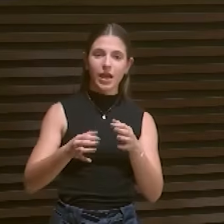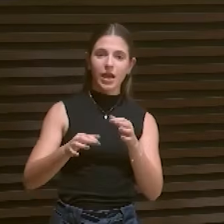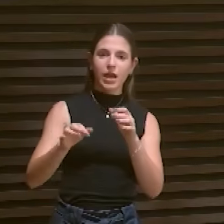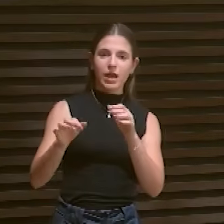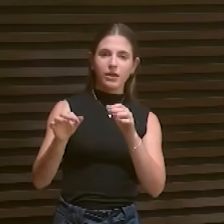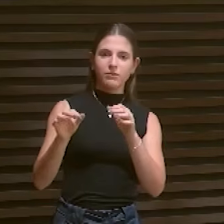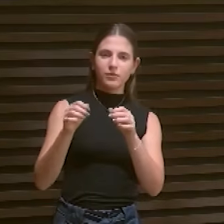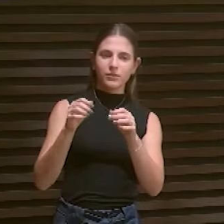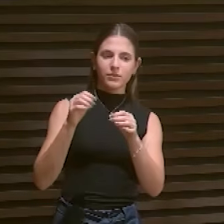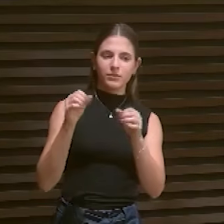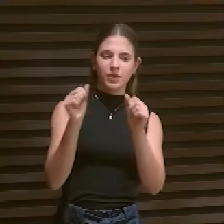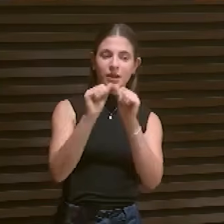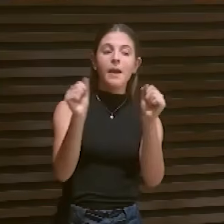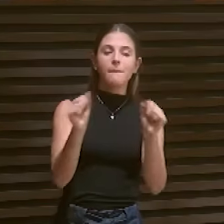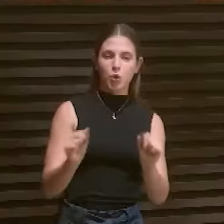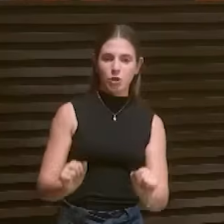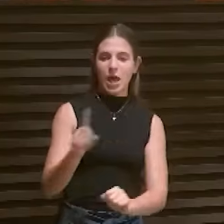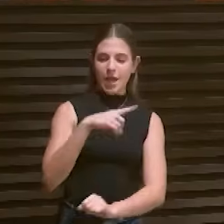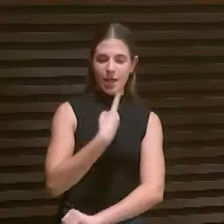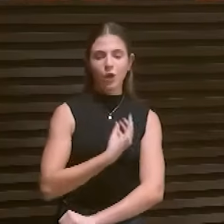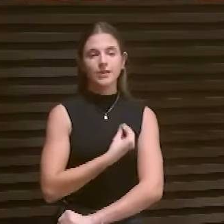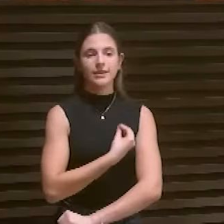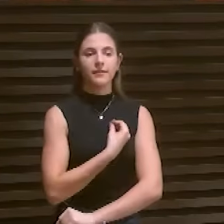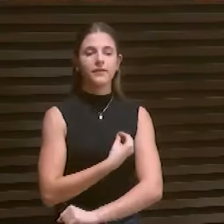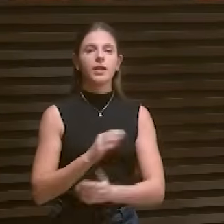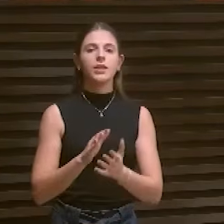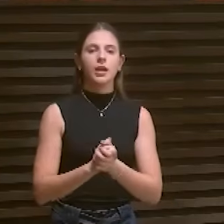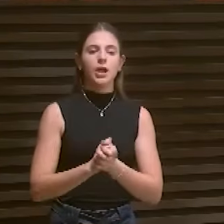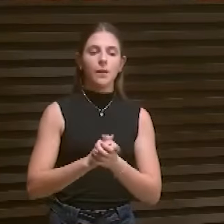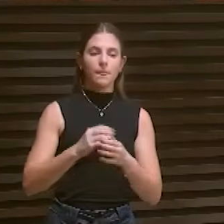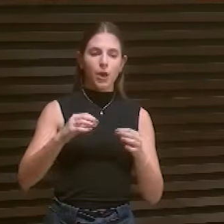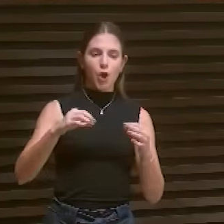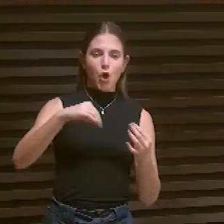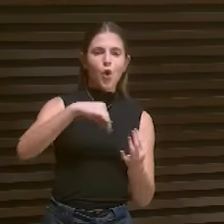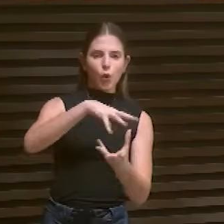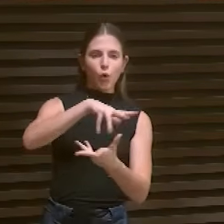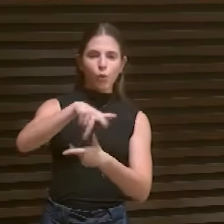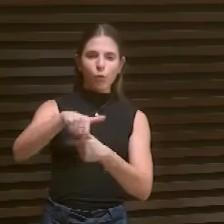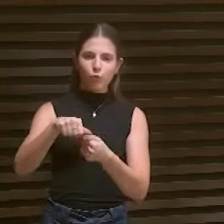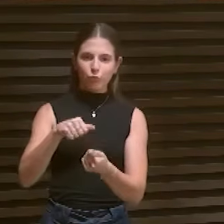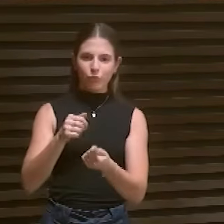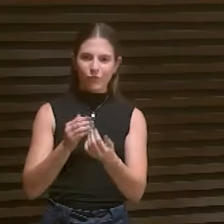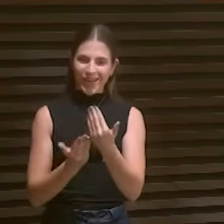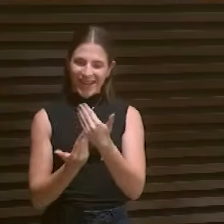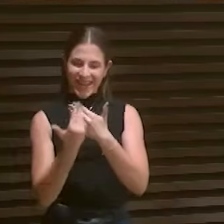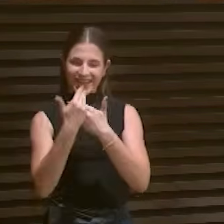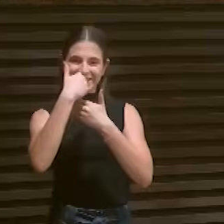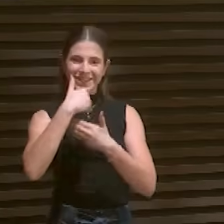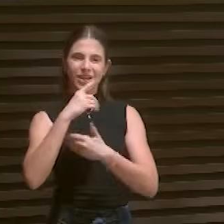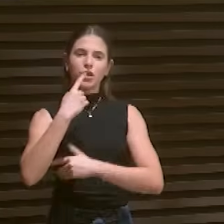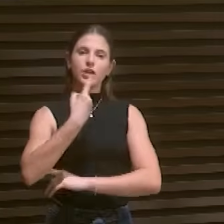E é isso que acontece. O mundanismo vai entrando sorrateiramente em nossas